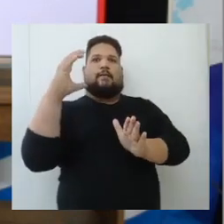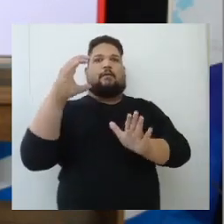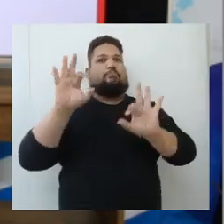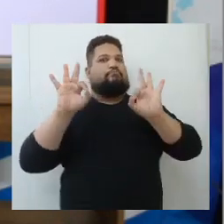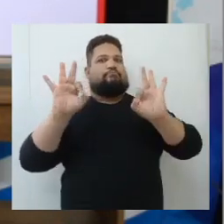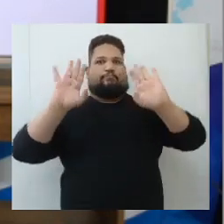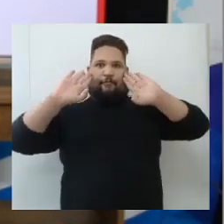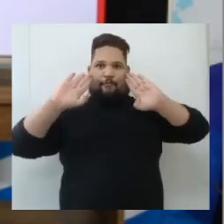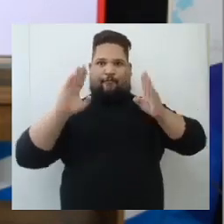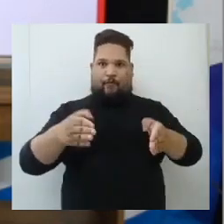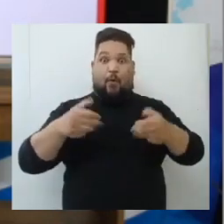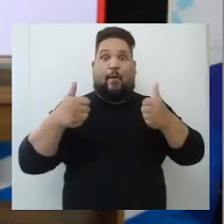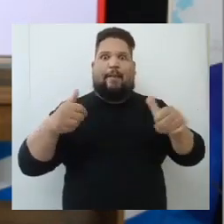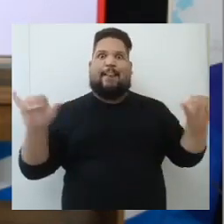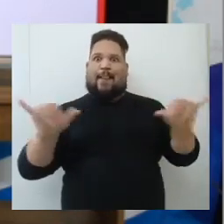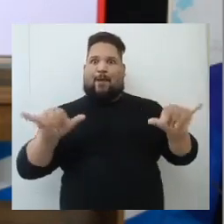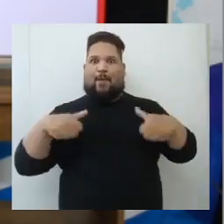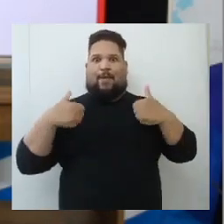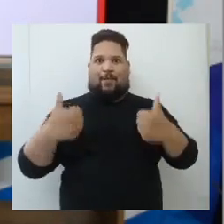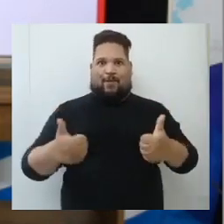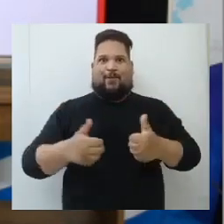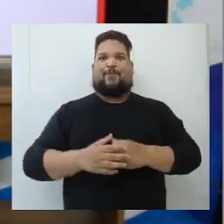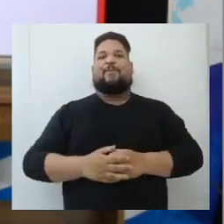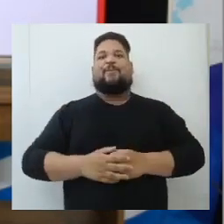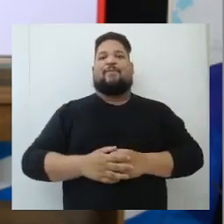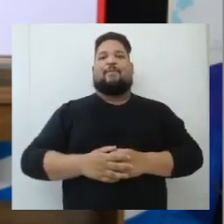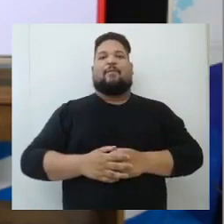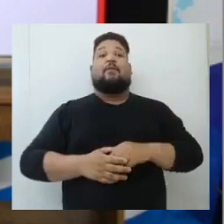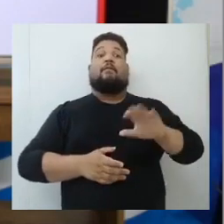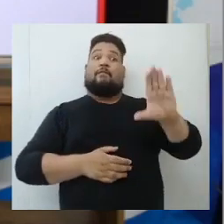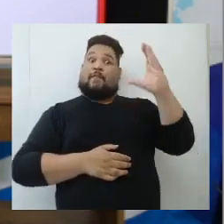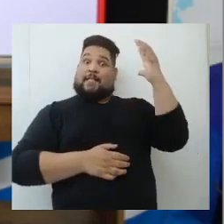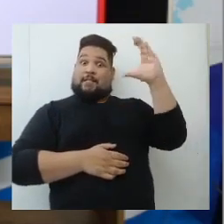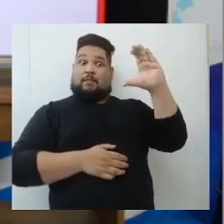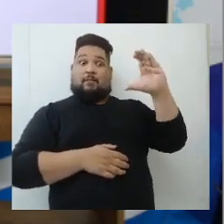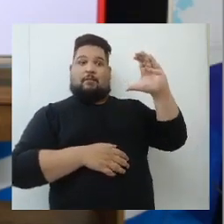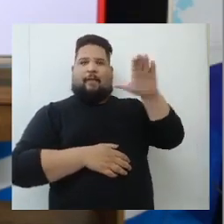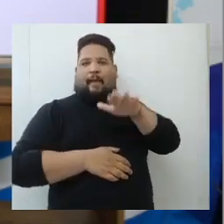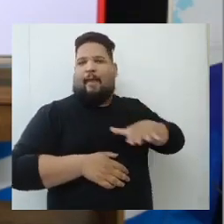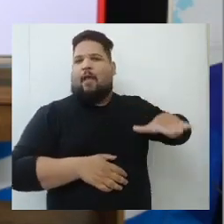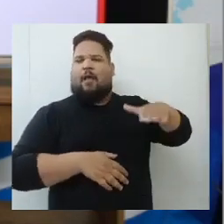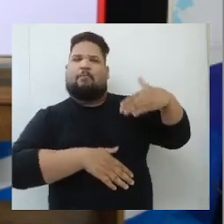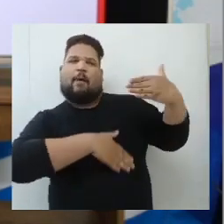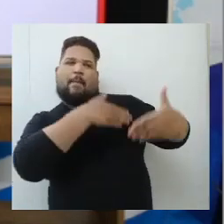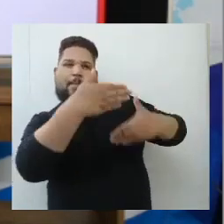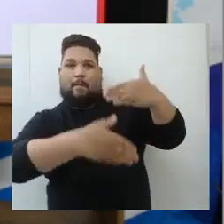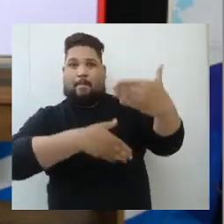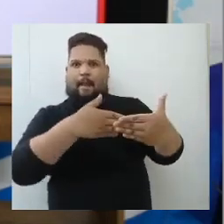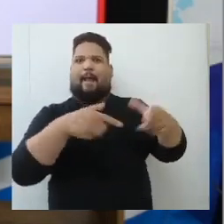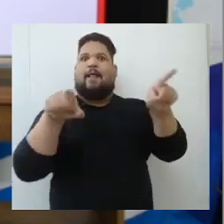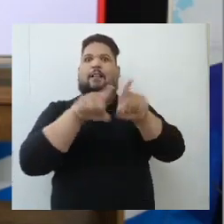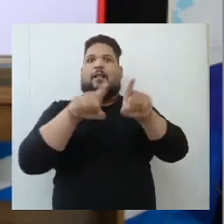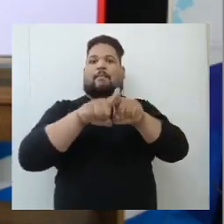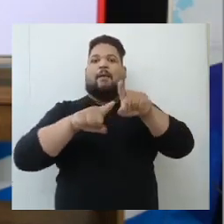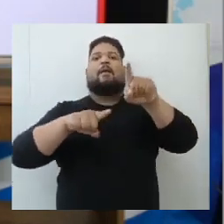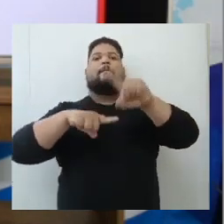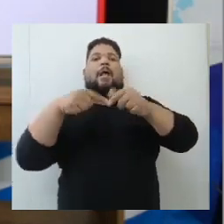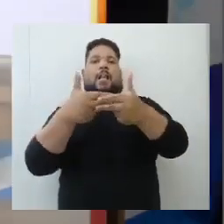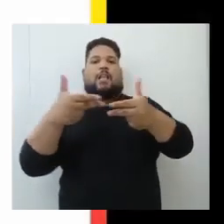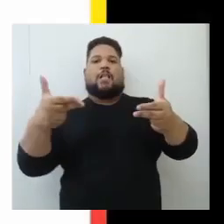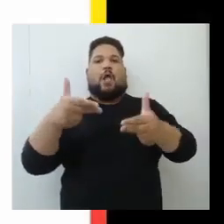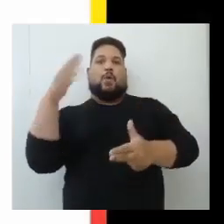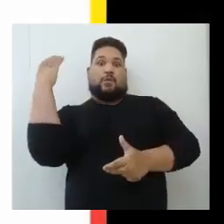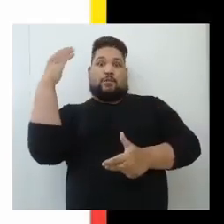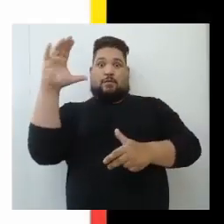possível. Tranquilão? Então, ó, quanto mais a ciência se desenvolve, mais avançados são os recursos